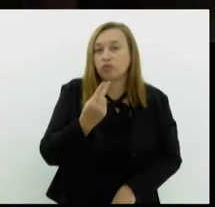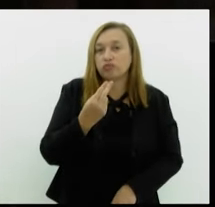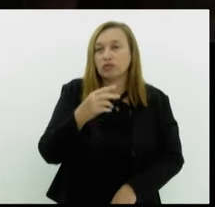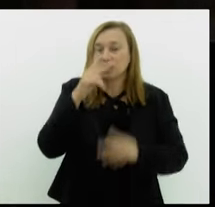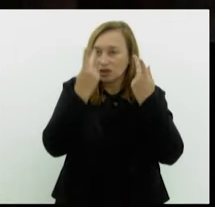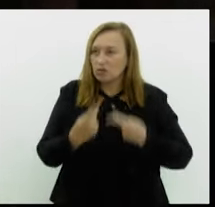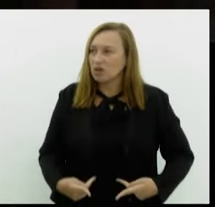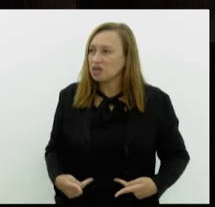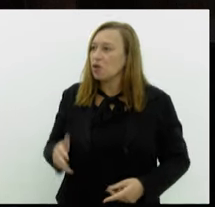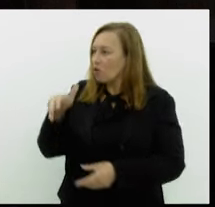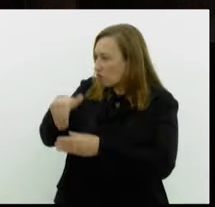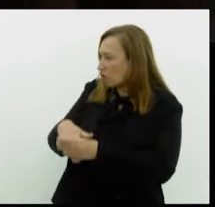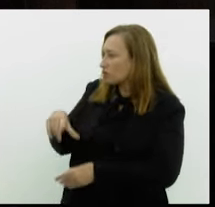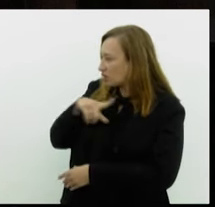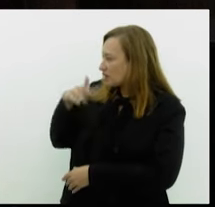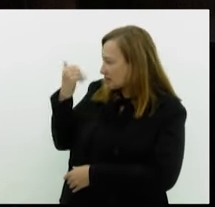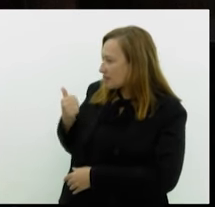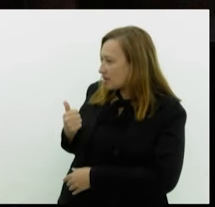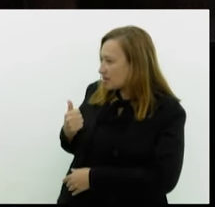voto?